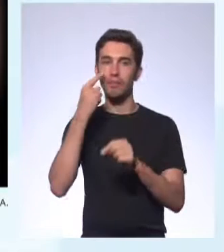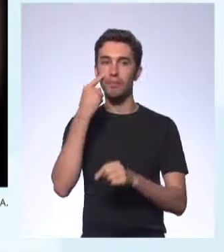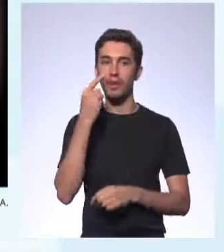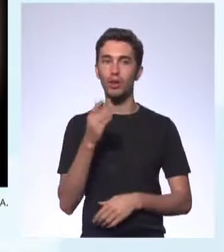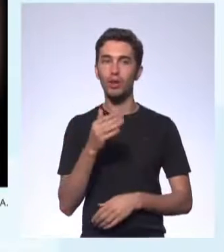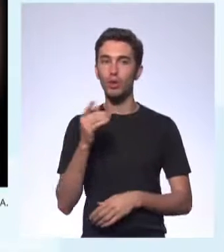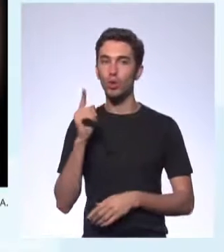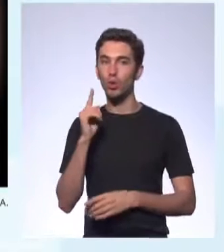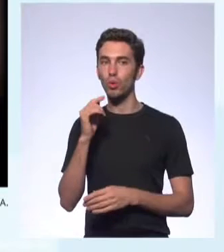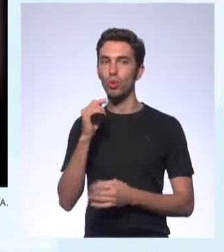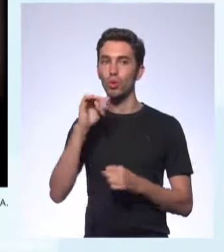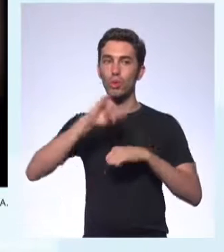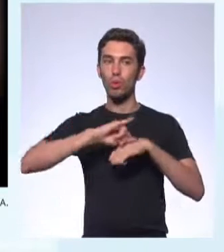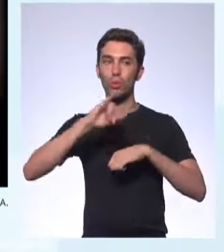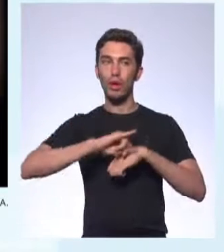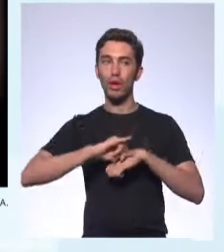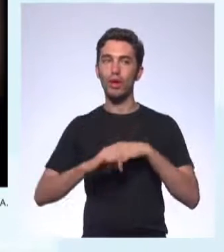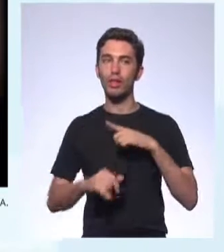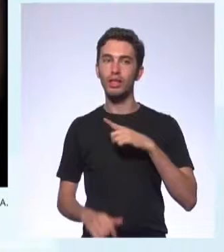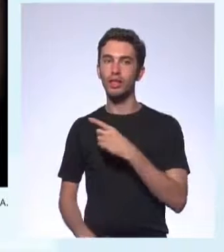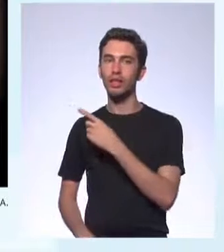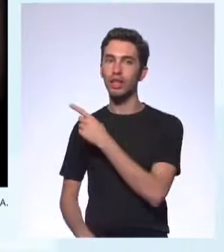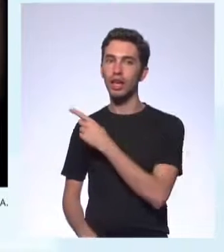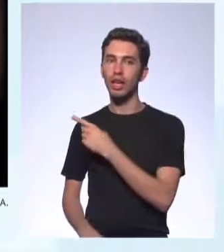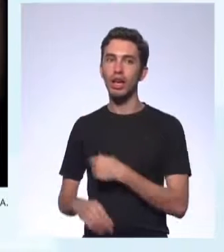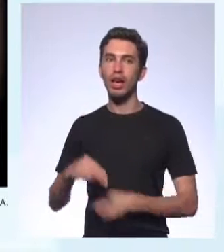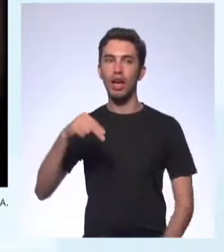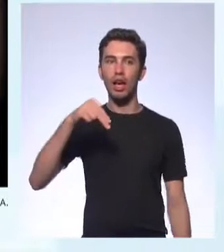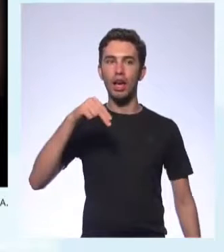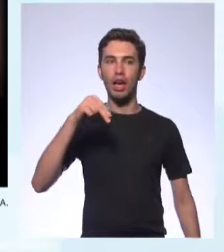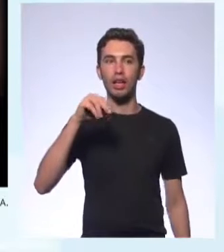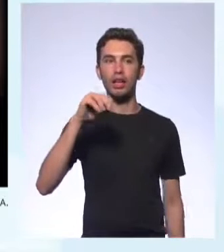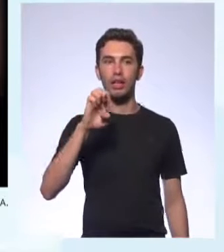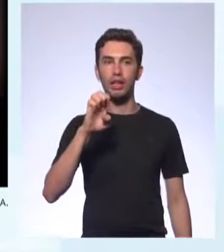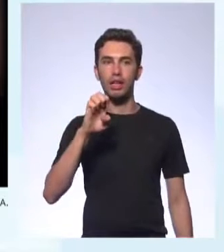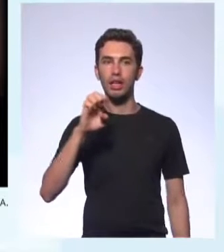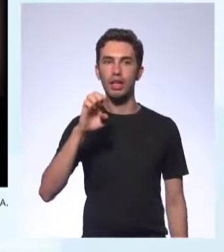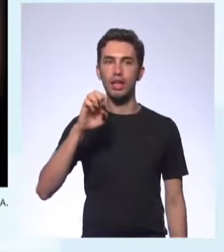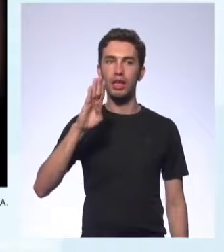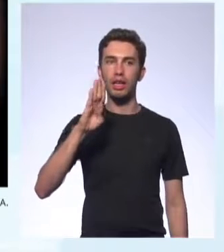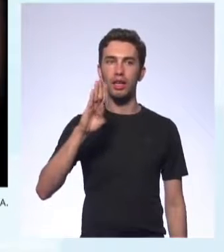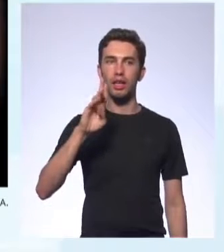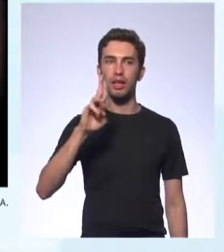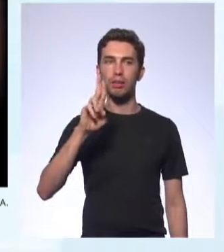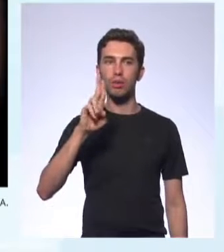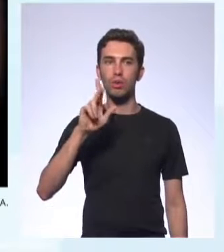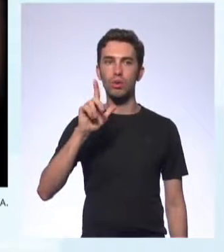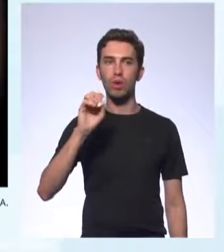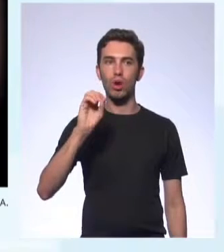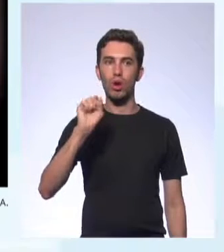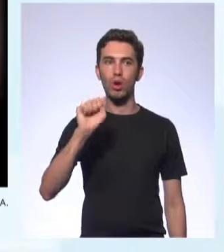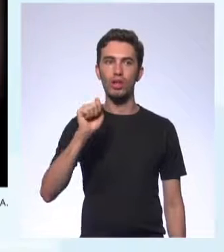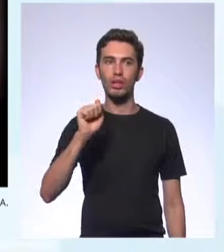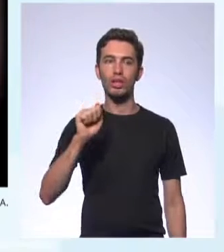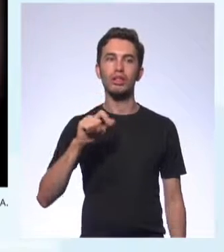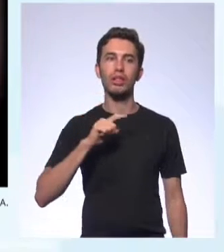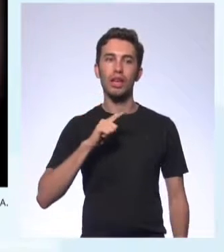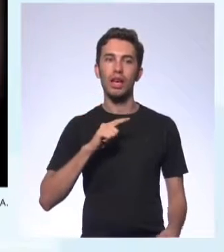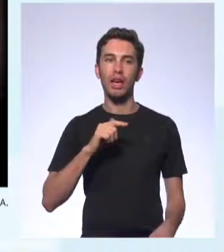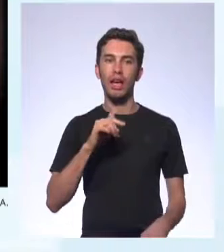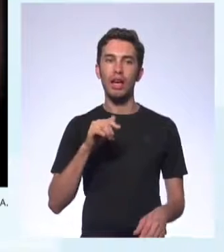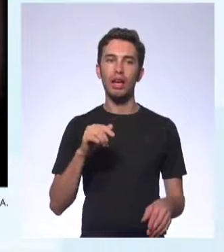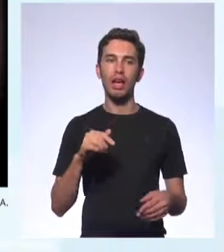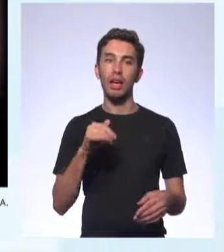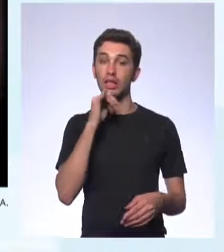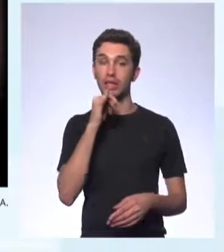Ali no meio você tem a formação de uma estrela na nebulosa, né? Aí tem até um exemplo que é a nebulosa de Águia.